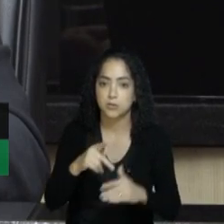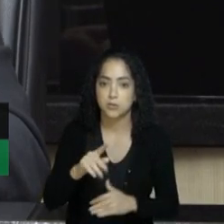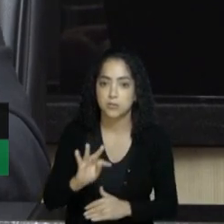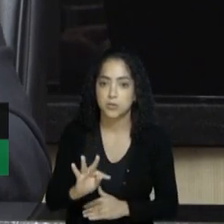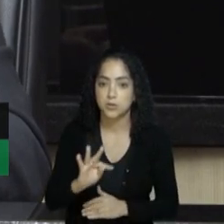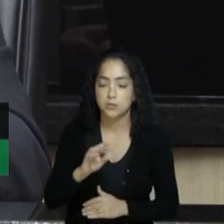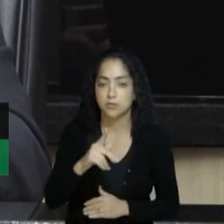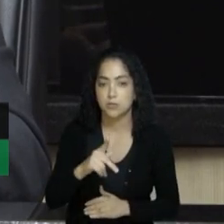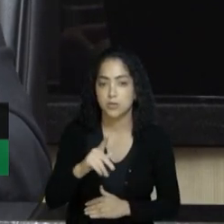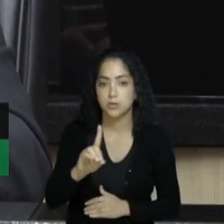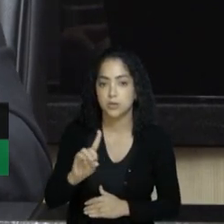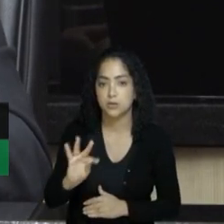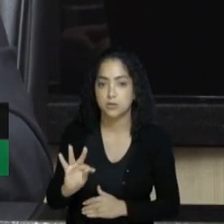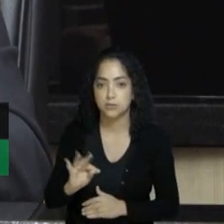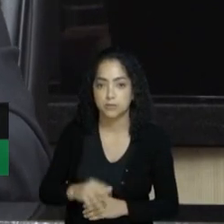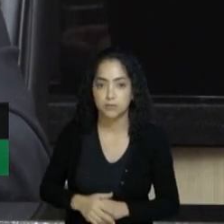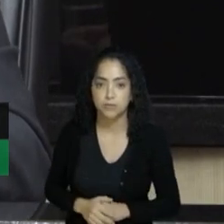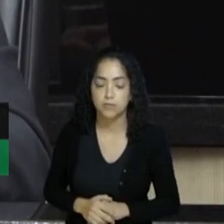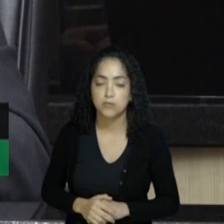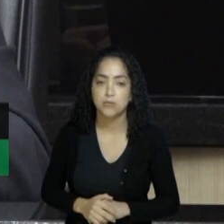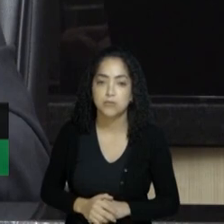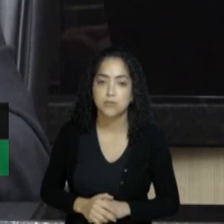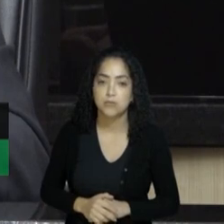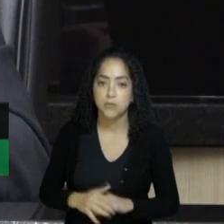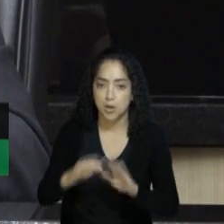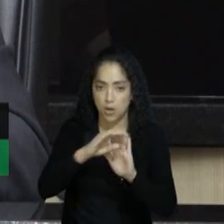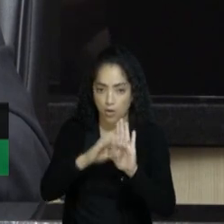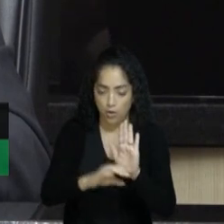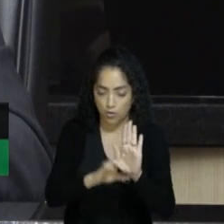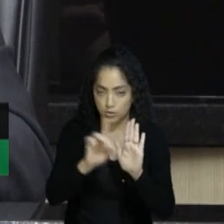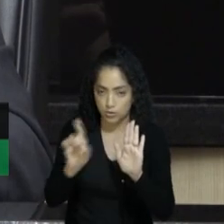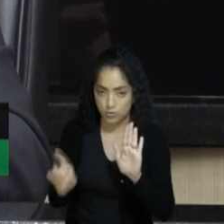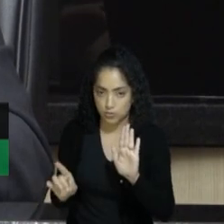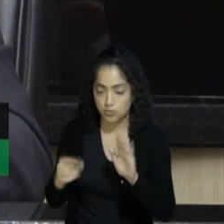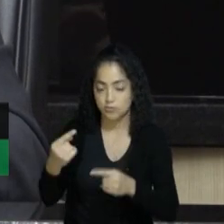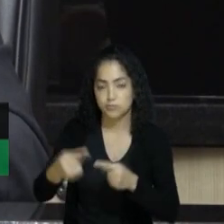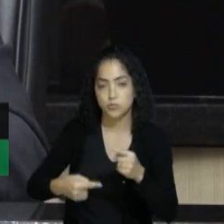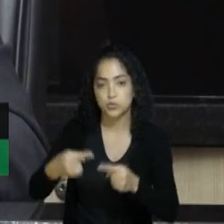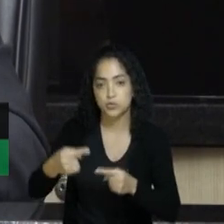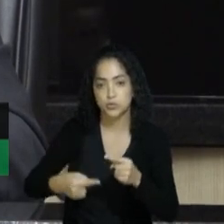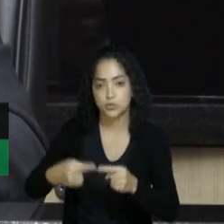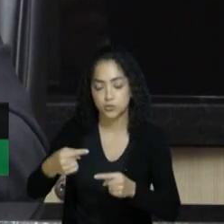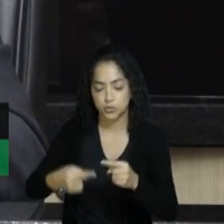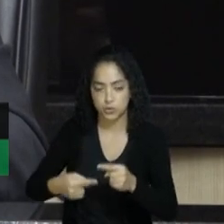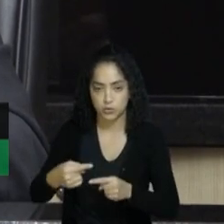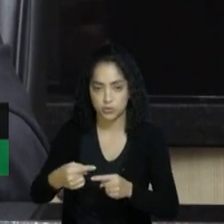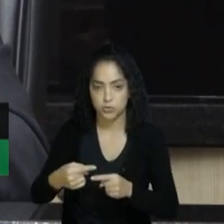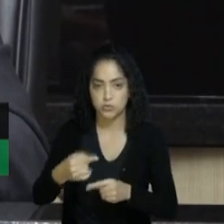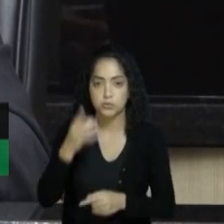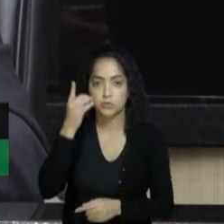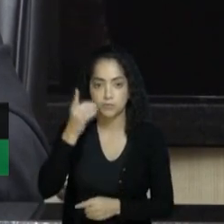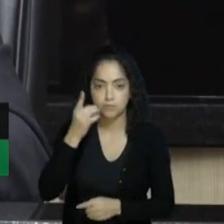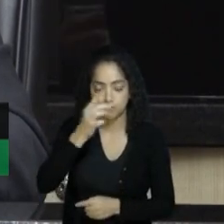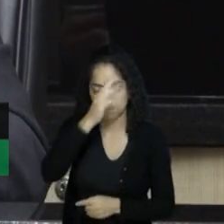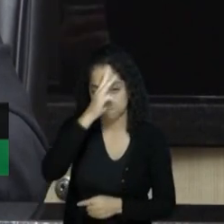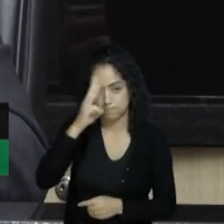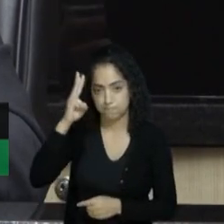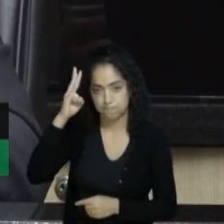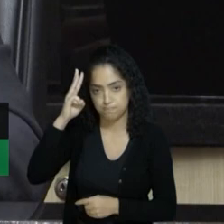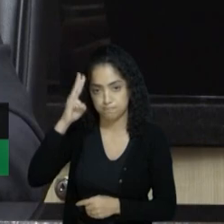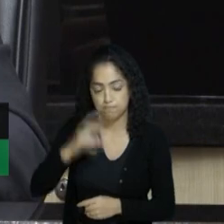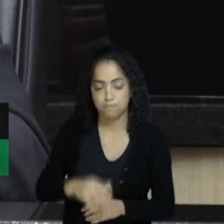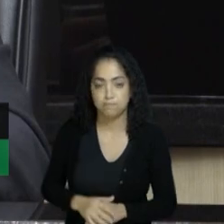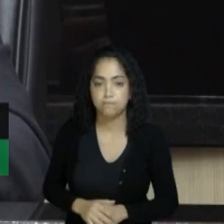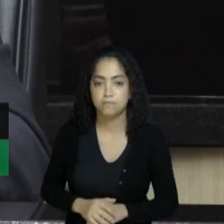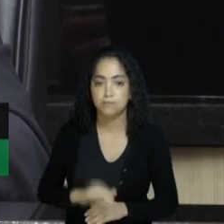PDT. Ordem do dia. Após ter discutido pelos senhores deputados Volney Weber,